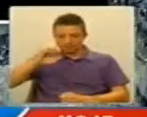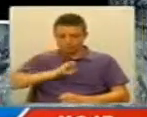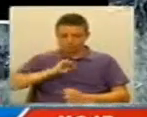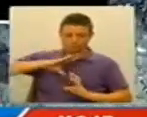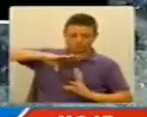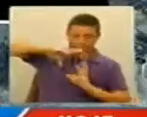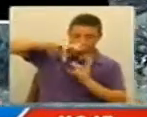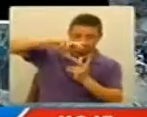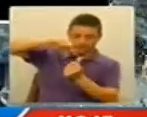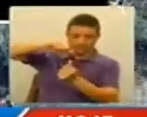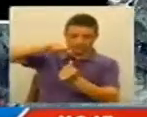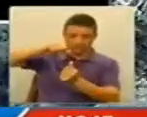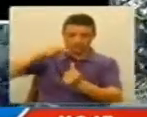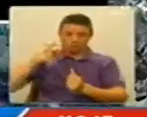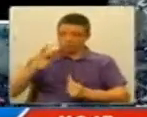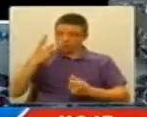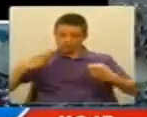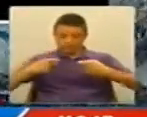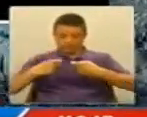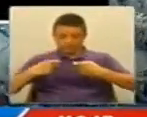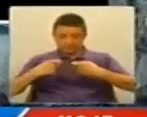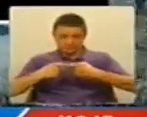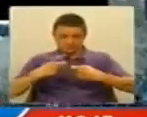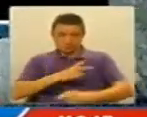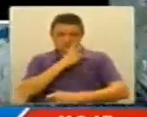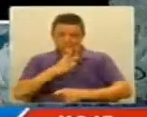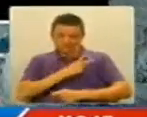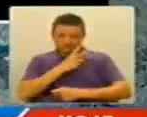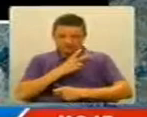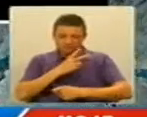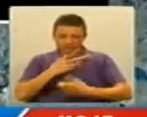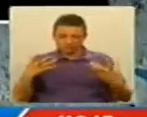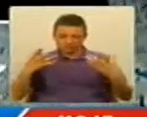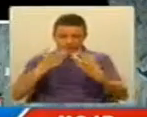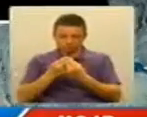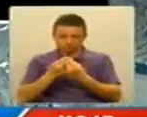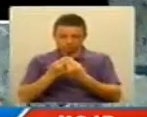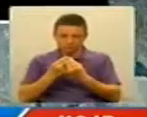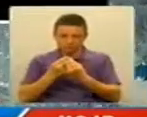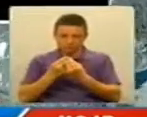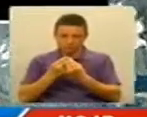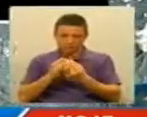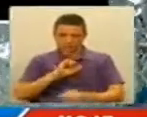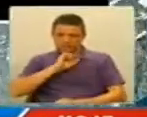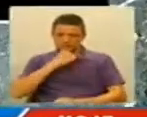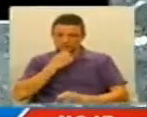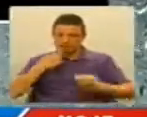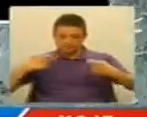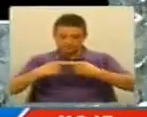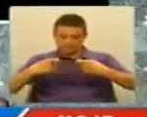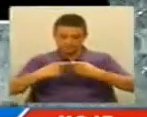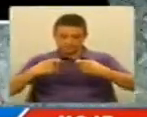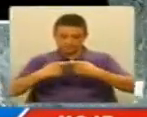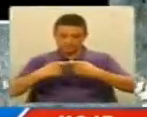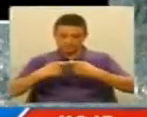semana passada, dois físicos da Universidade de Harvard lembraram-se de juntar um dos grandes mistérios da física com um dos grandes